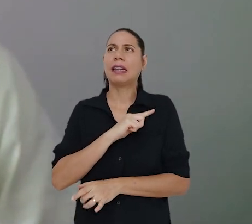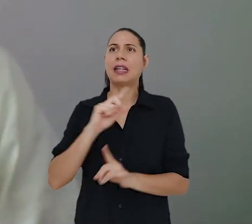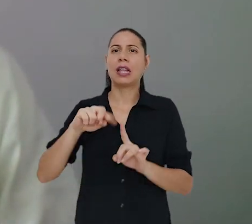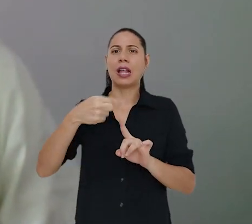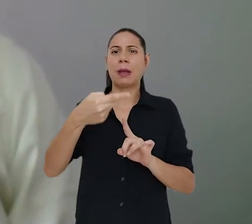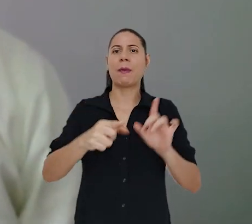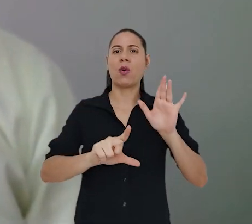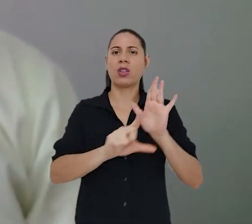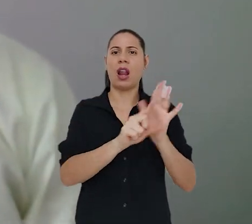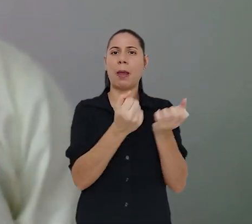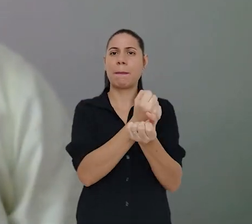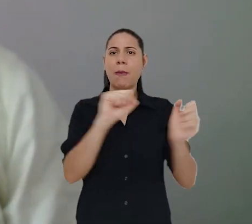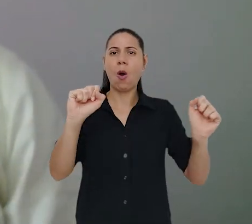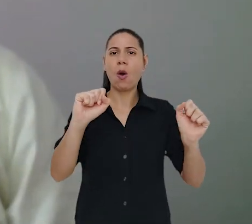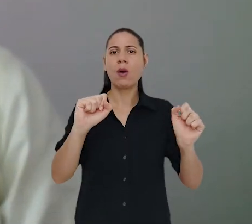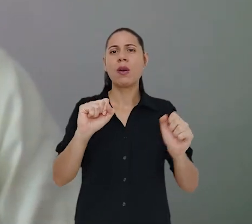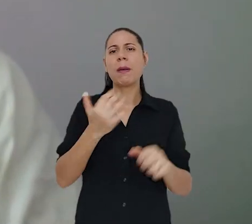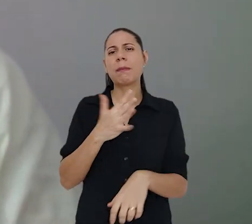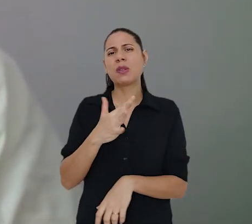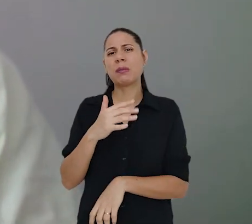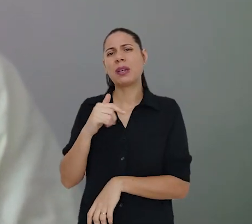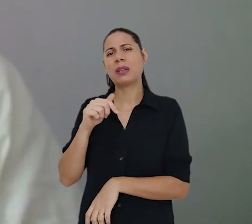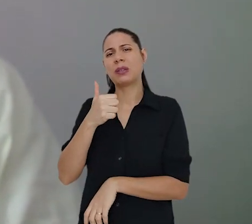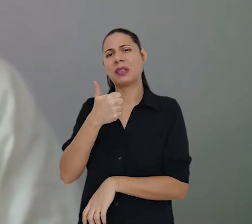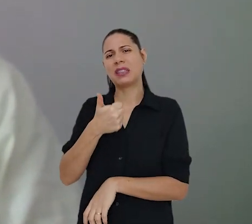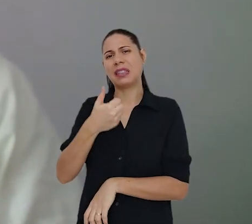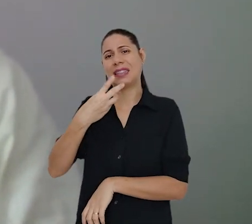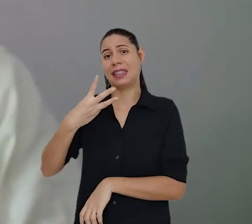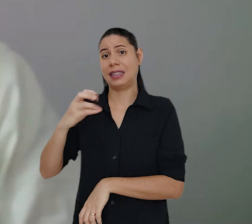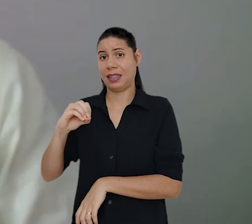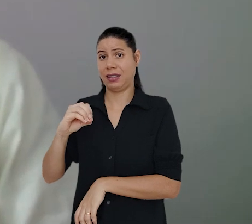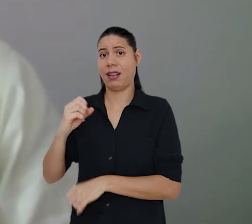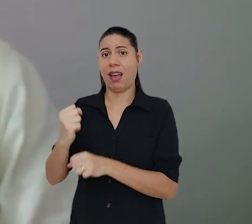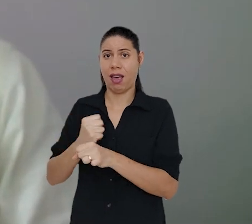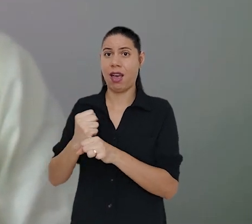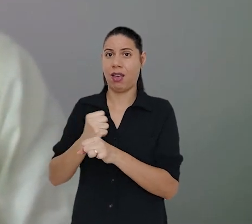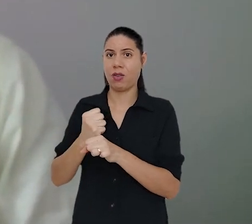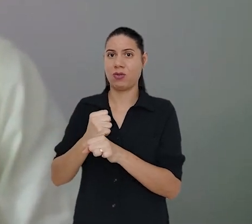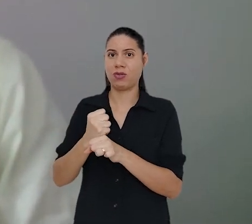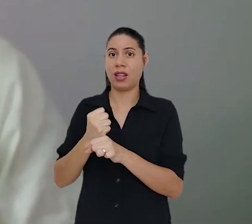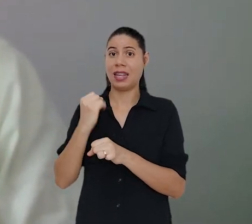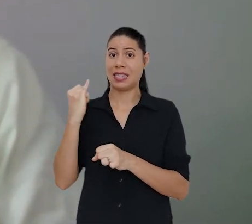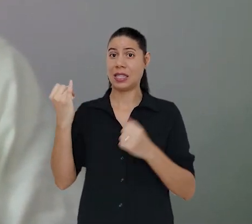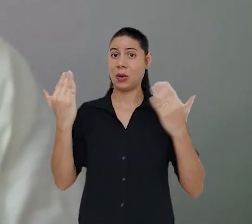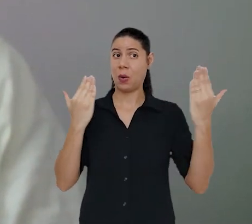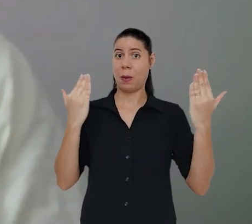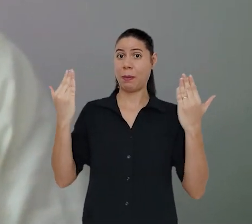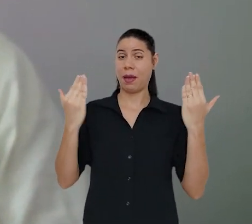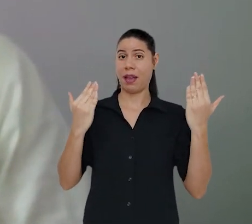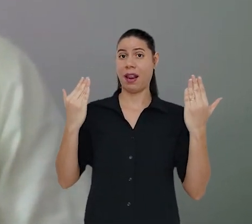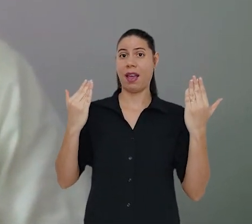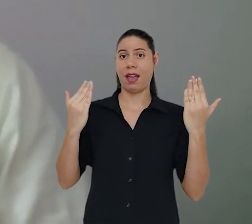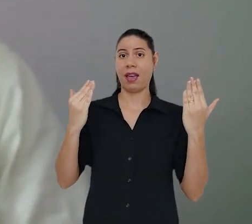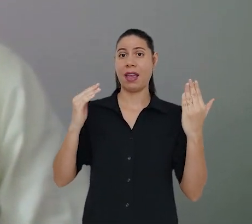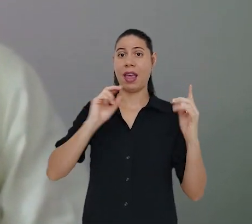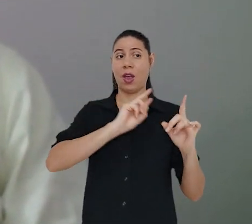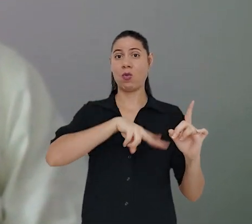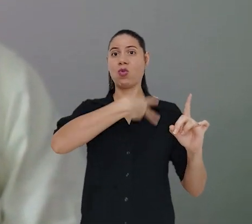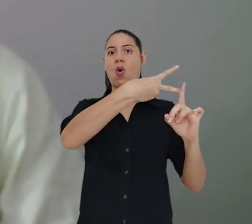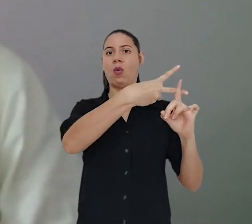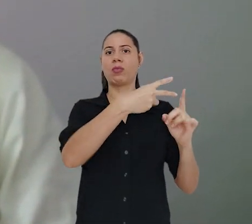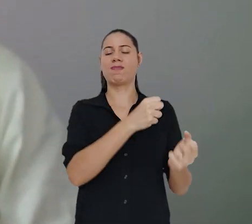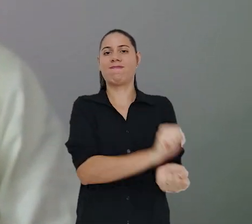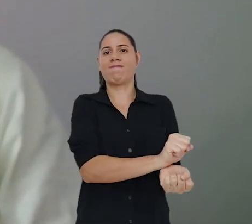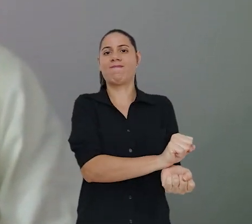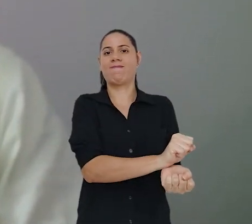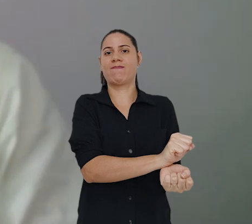a promulgação da Lei Áurea, um pouco mais de 130 anos, o que demonstra que o Brasil tem mais do que o dobro do tempo,